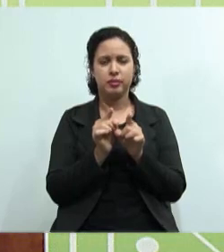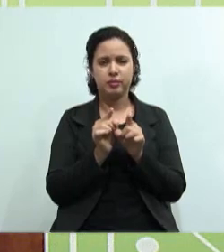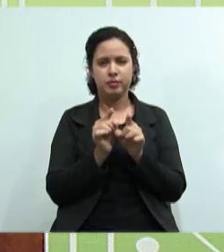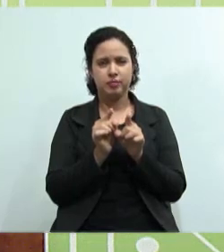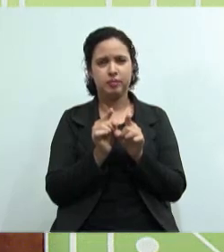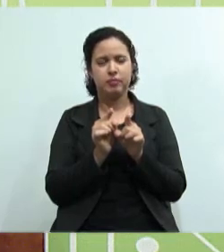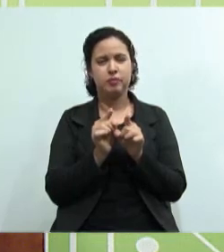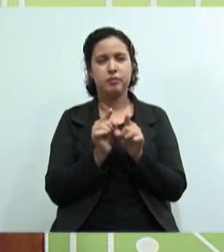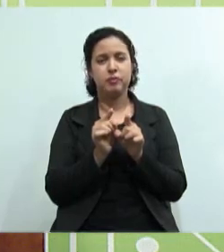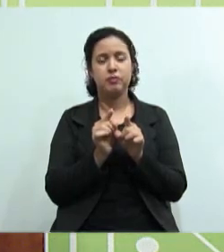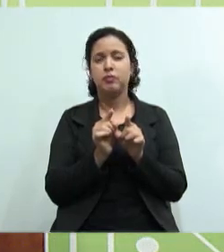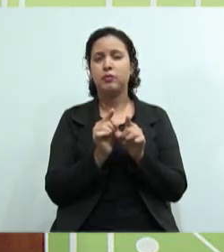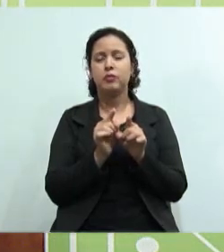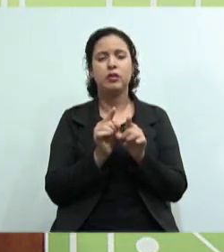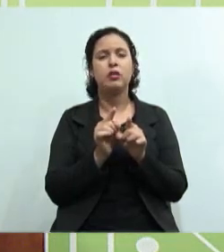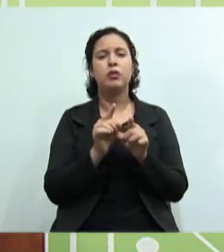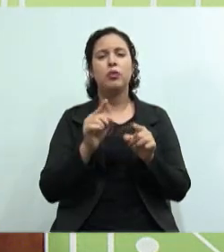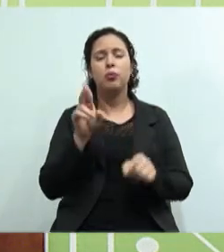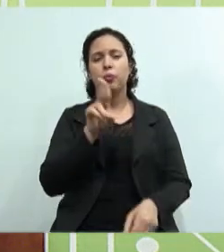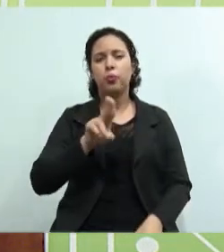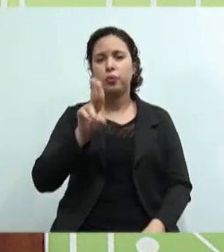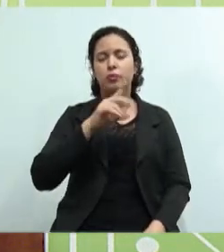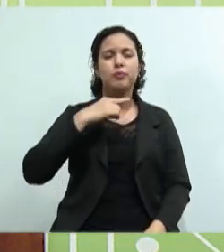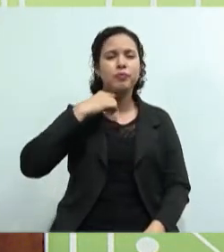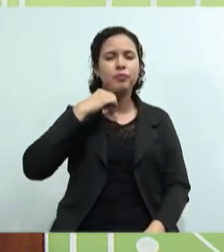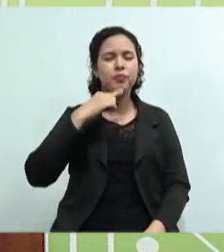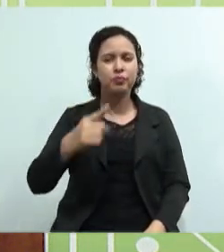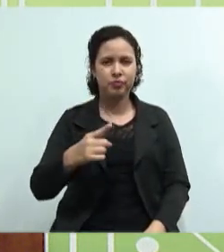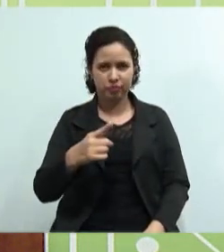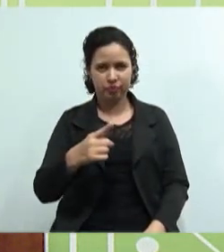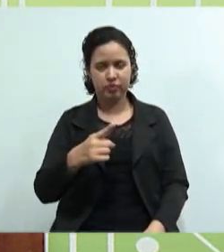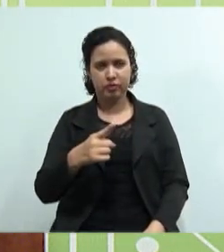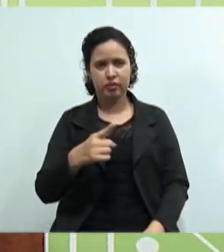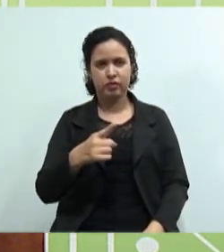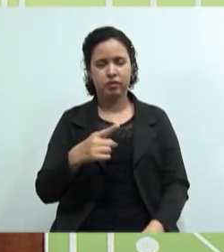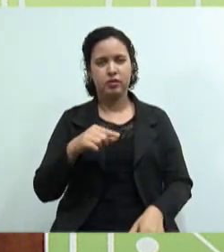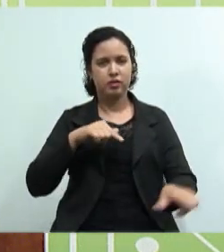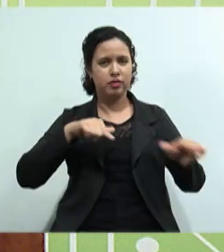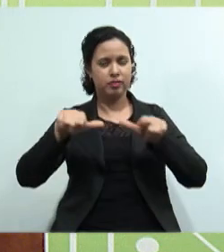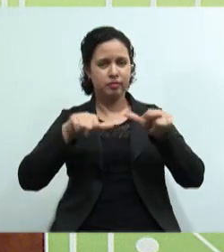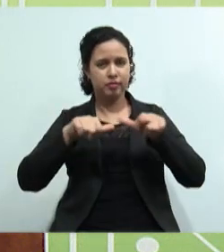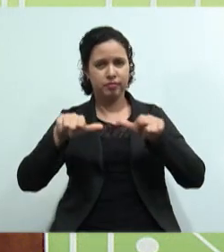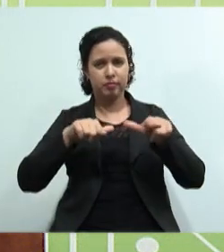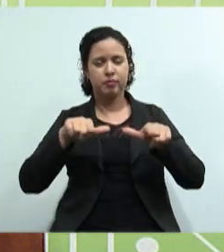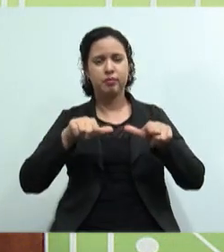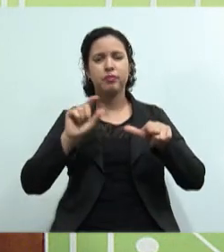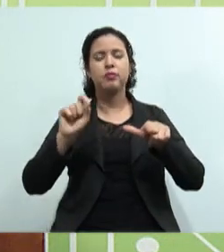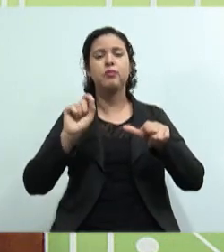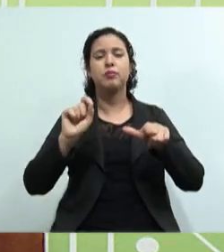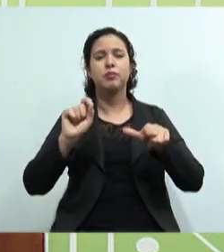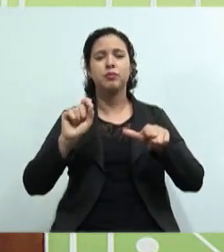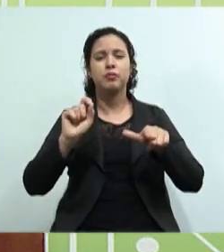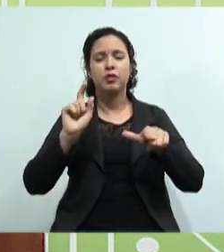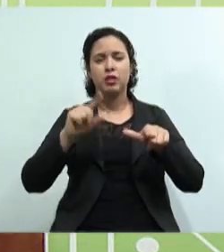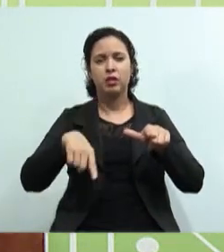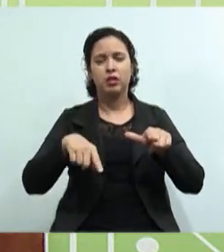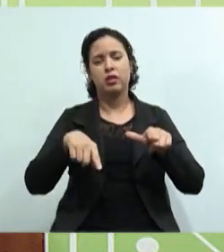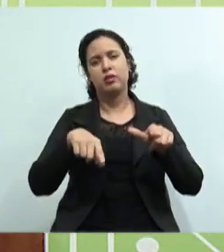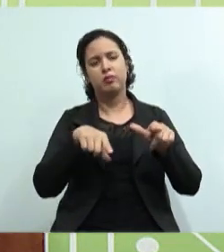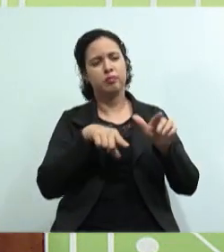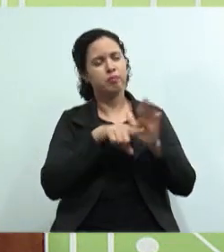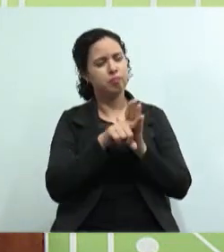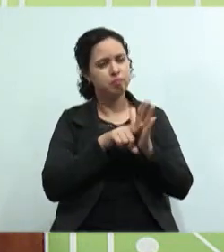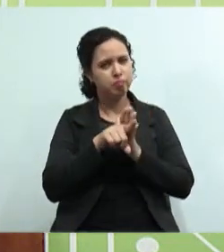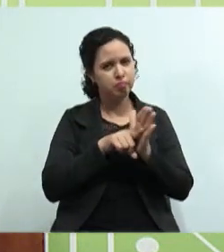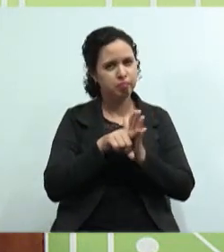são muito pequenas e não utilizam esse sistema. Eles trabalham com o quê? Com o sistema de inventário periódico. O que